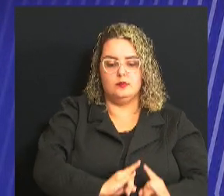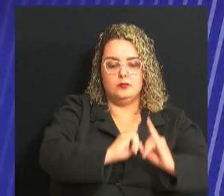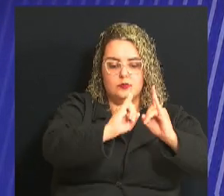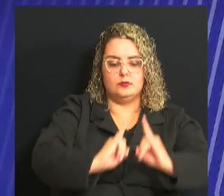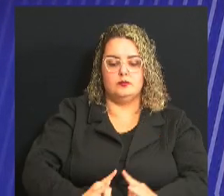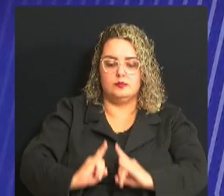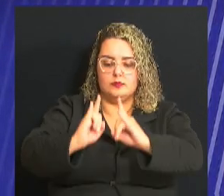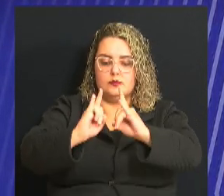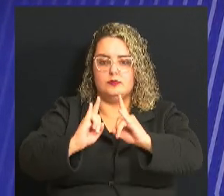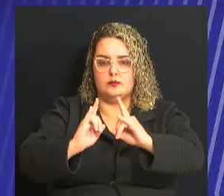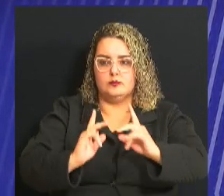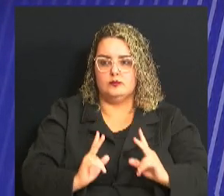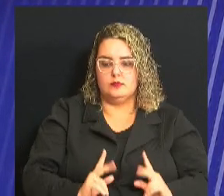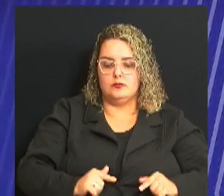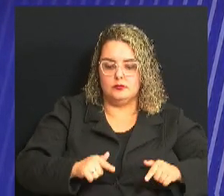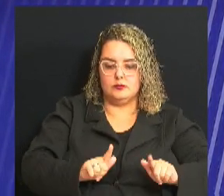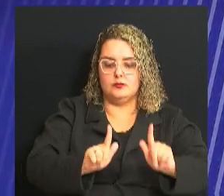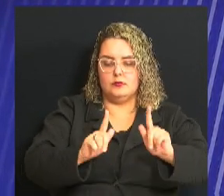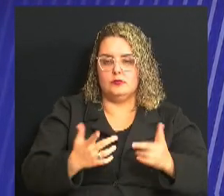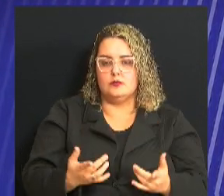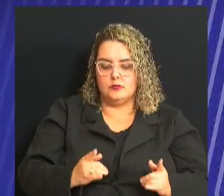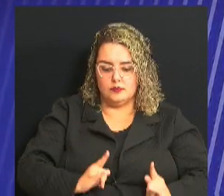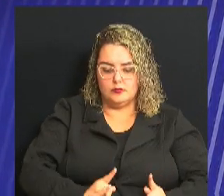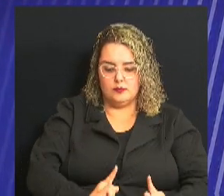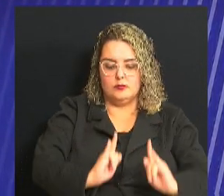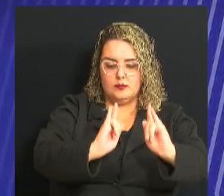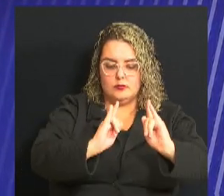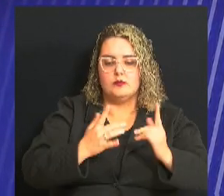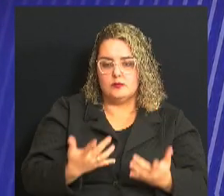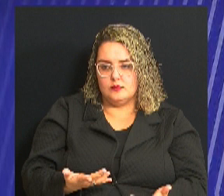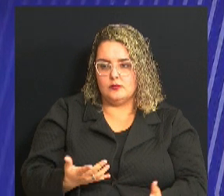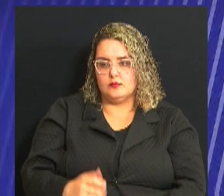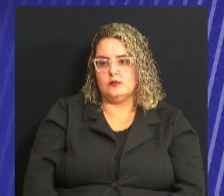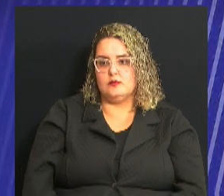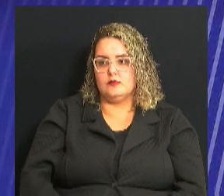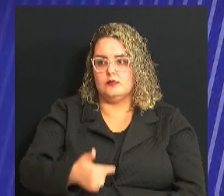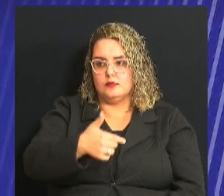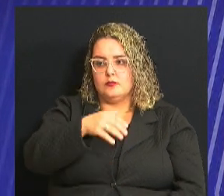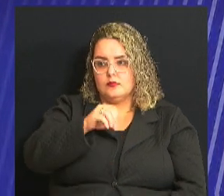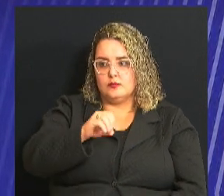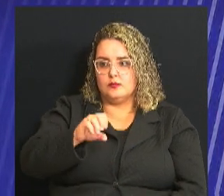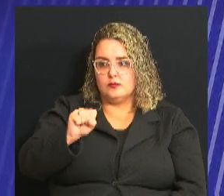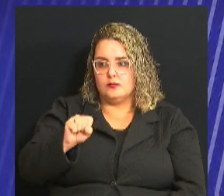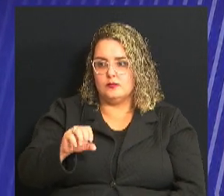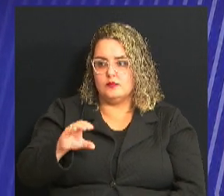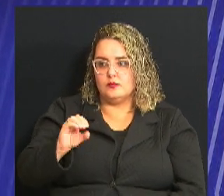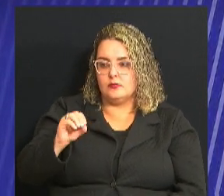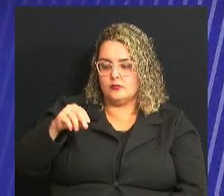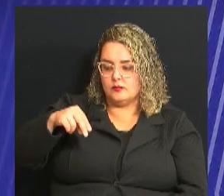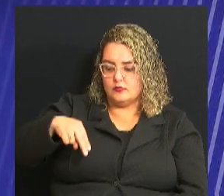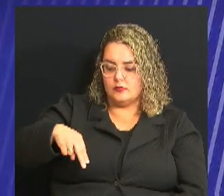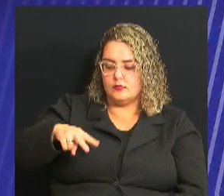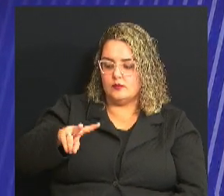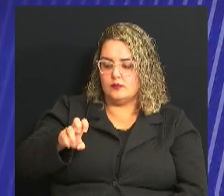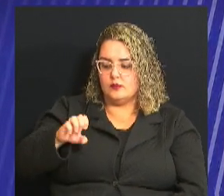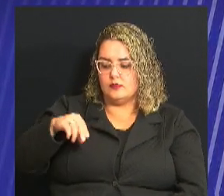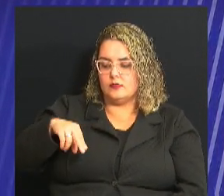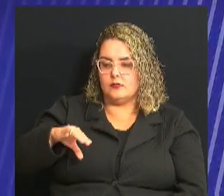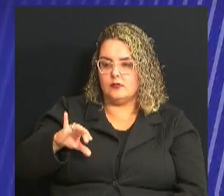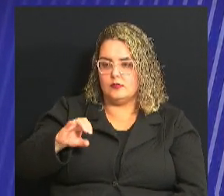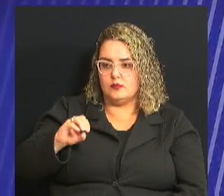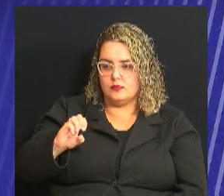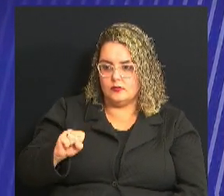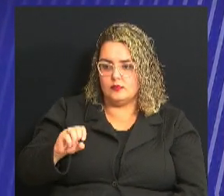Visitors Bureau, né, em 2008. Aliás, o Convention Bureau tem ajudado muito